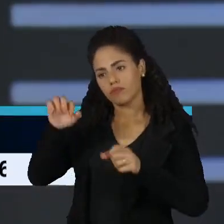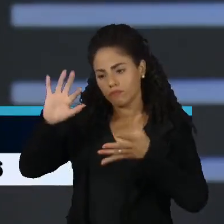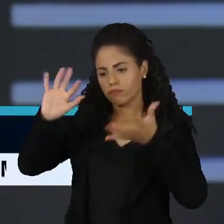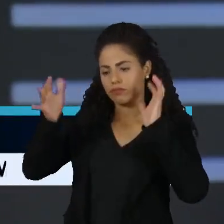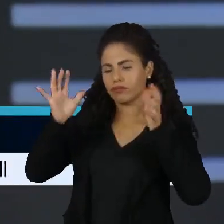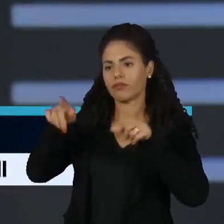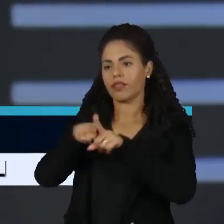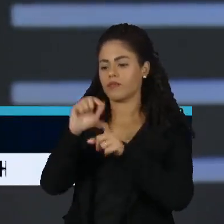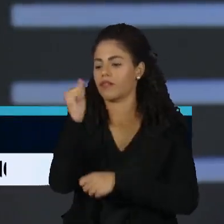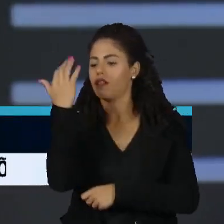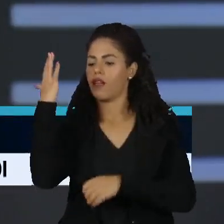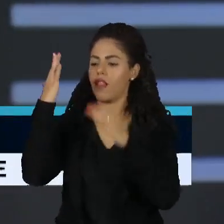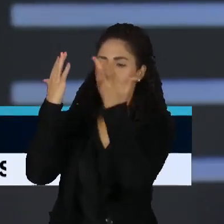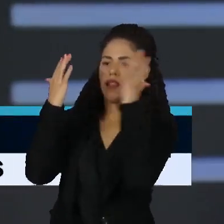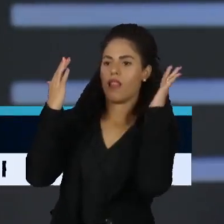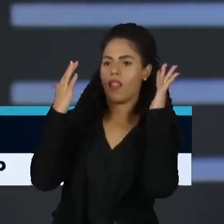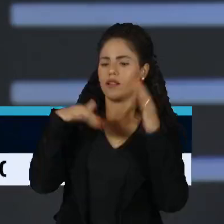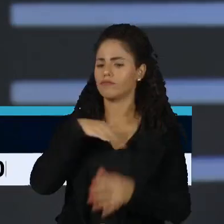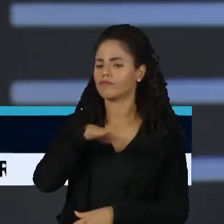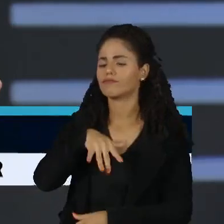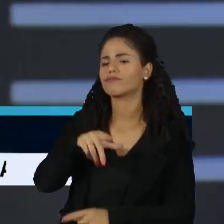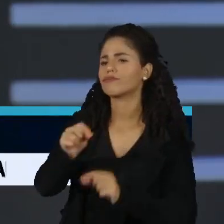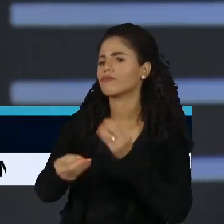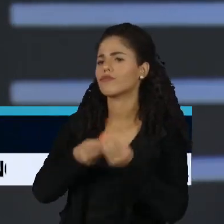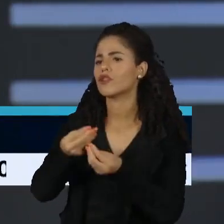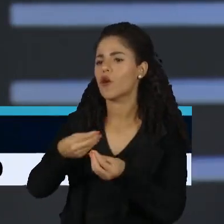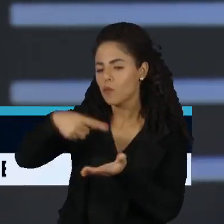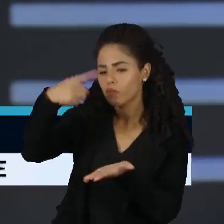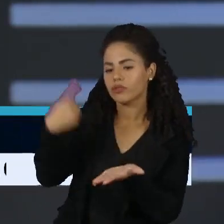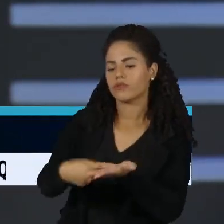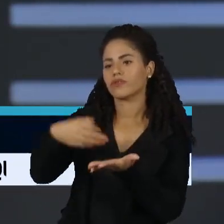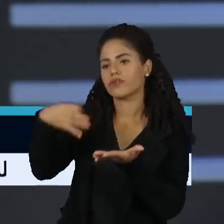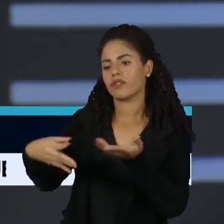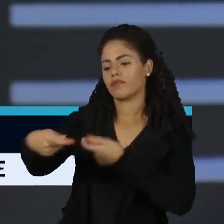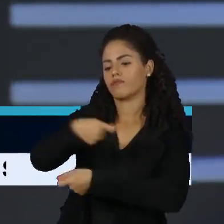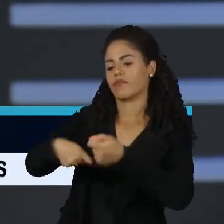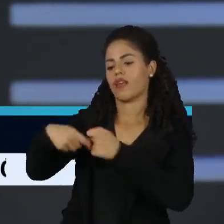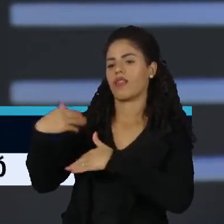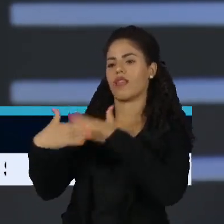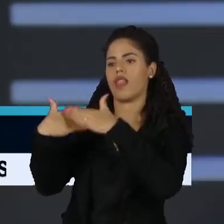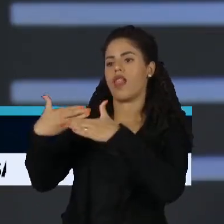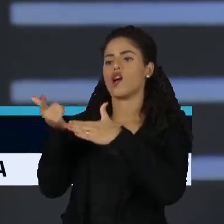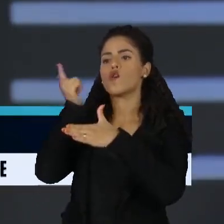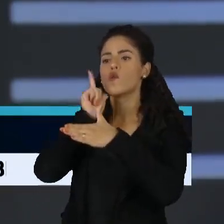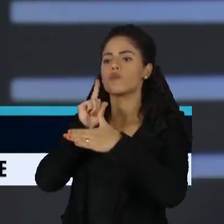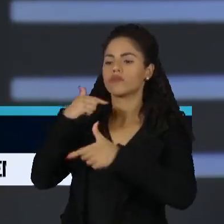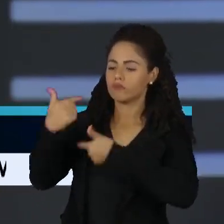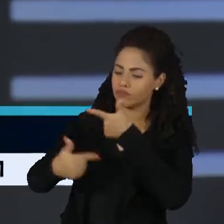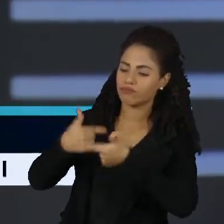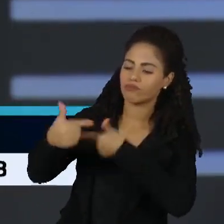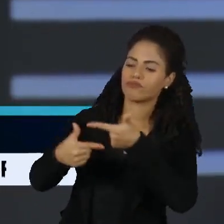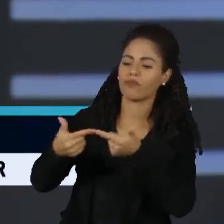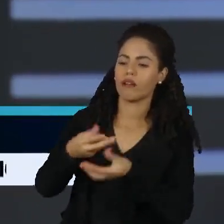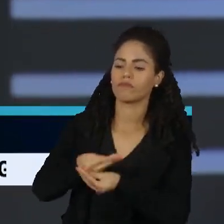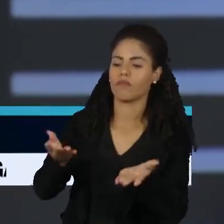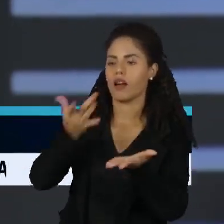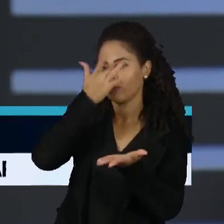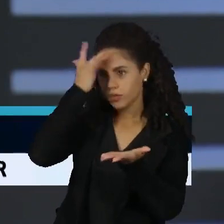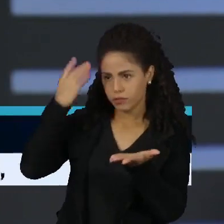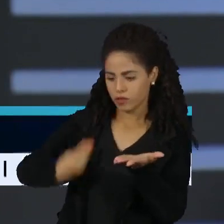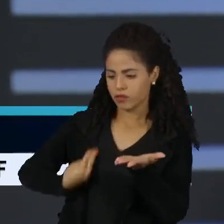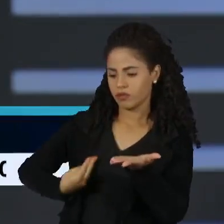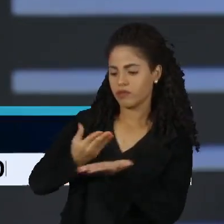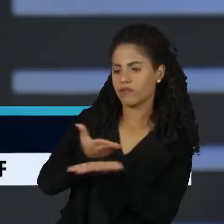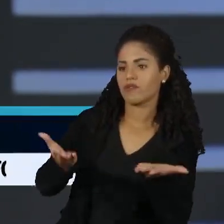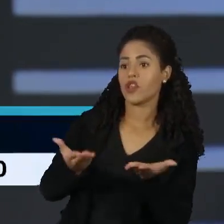não é só o desafio geral, mas especificamente é um desafio de desenvolvimento econômico que gere emprego e viabilidade de vida para as pessoas que estão lá, que